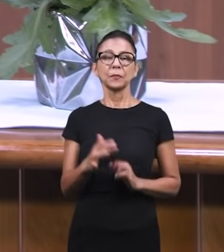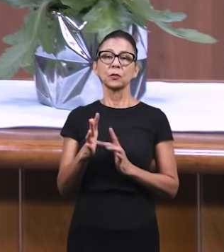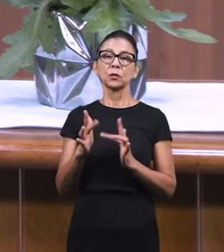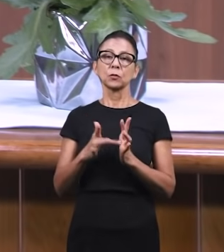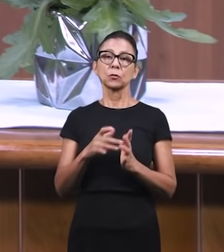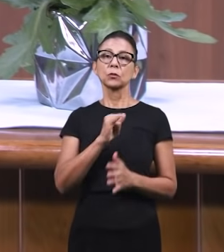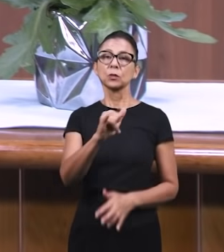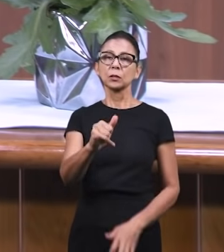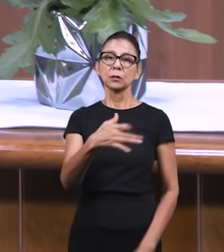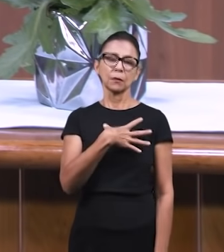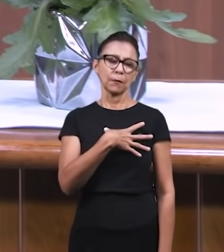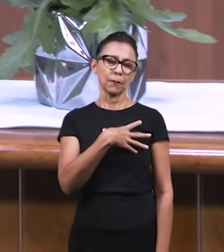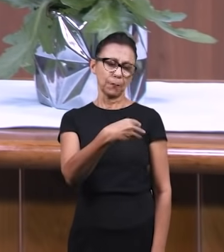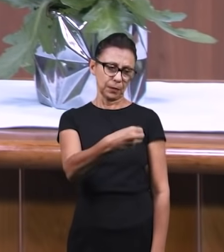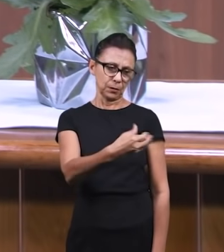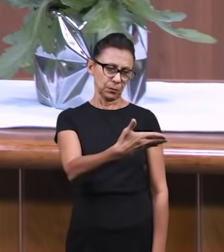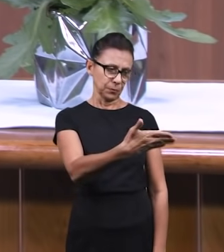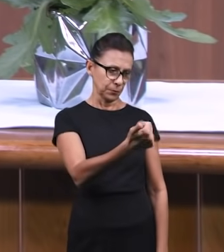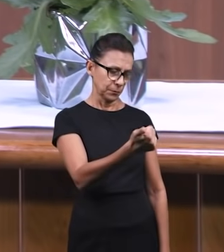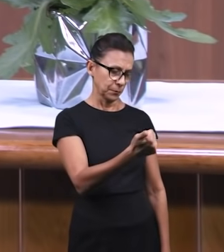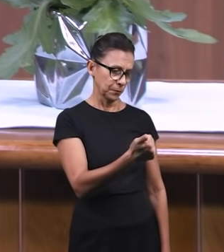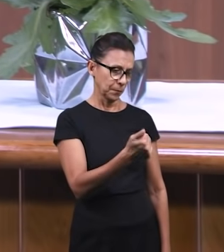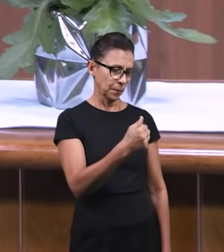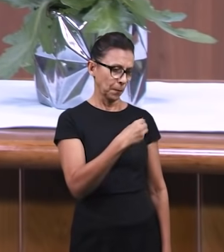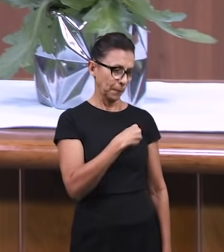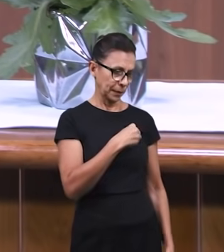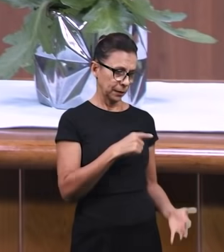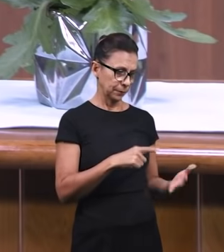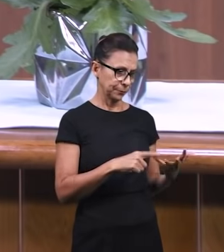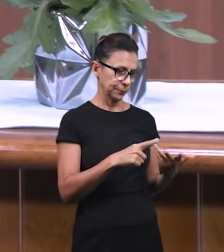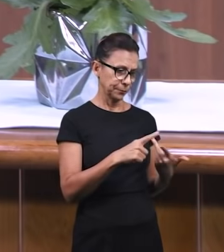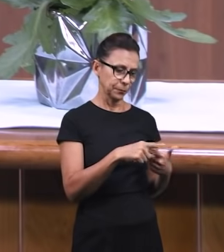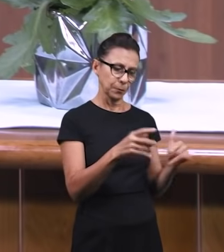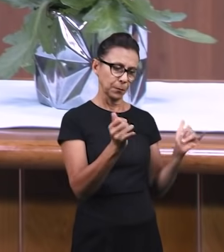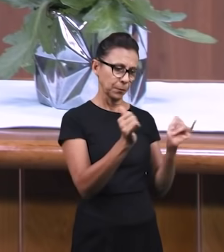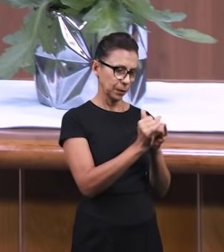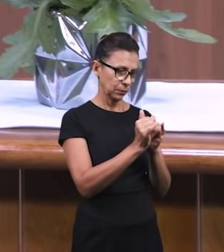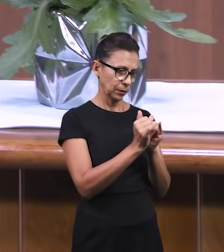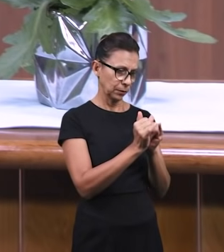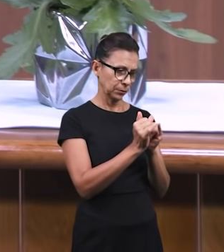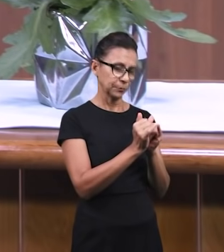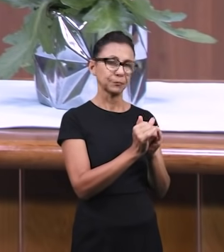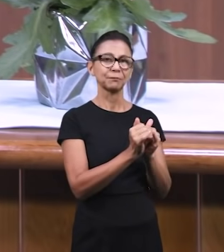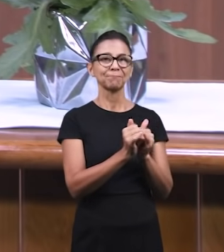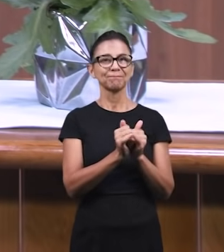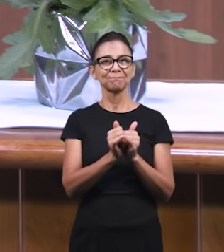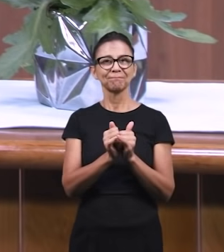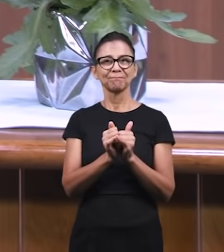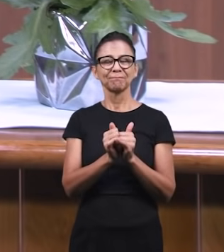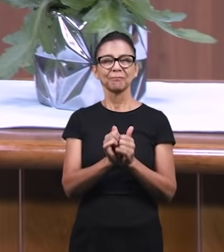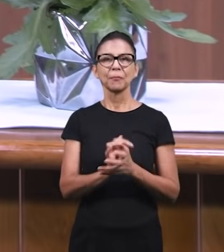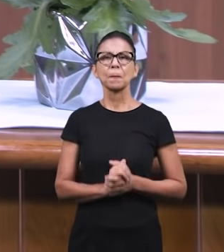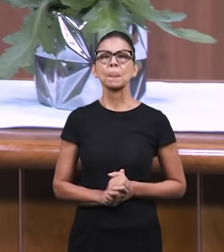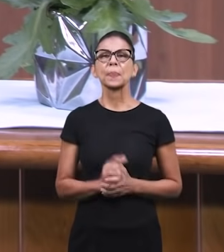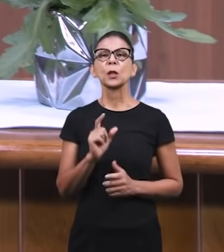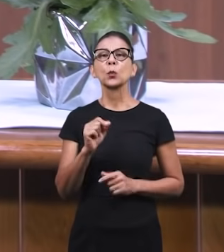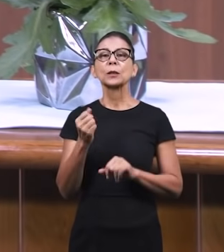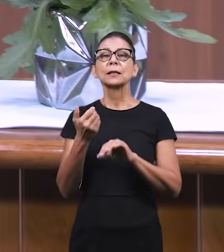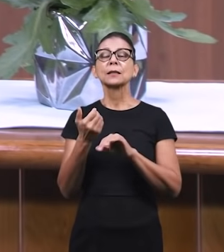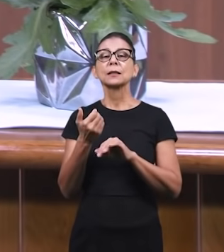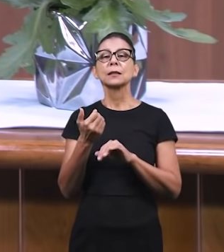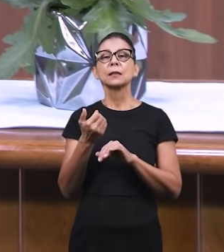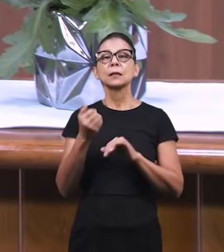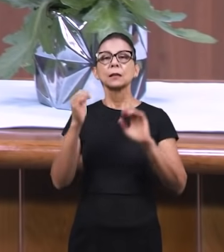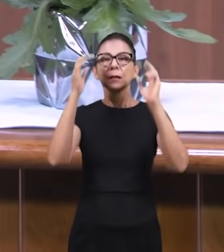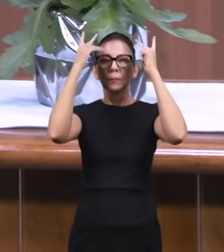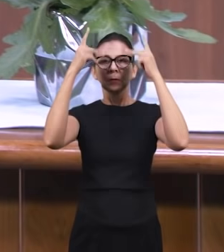Filho, perdoados estão os teus pecados. A única coisa que separa o homem de Deus é o pecado.